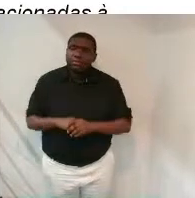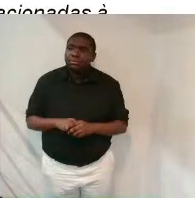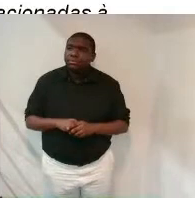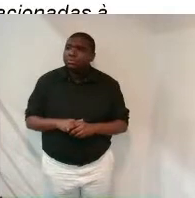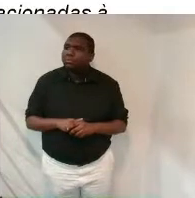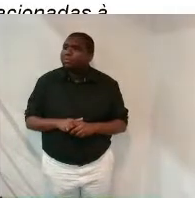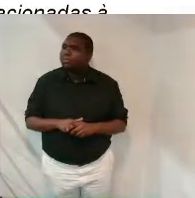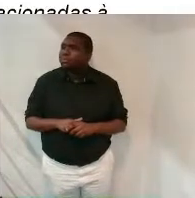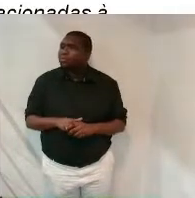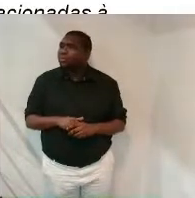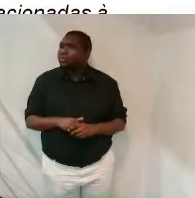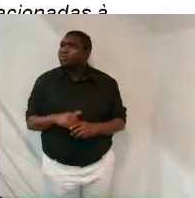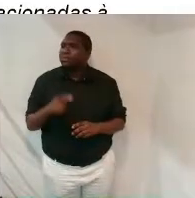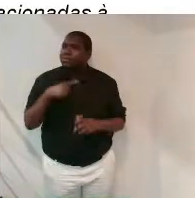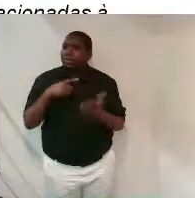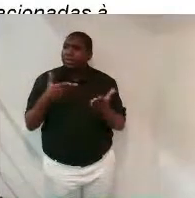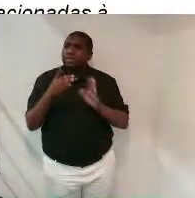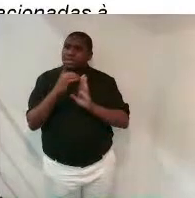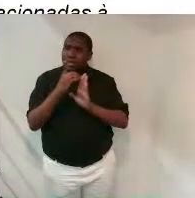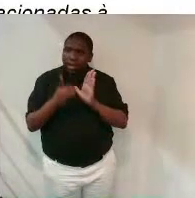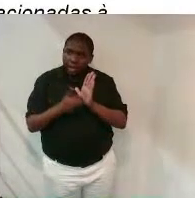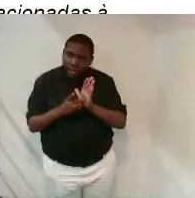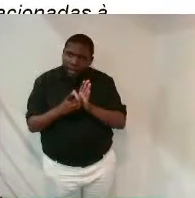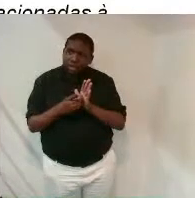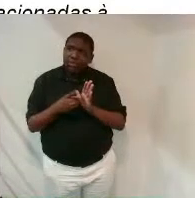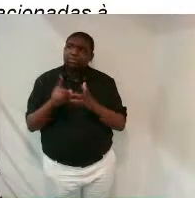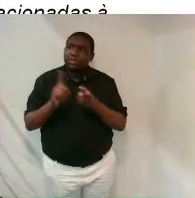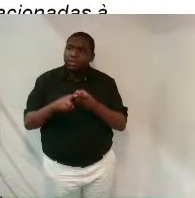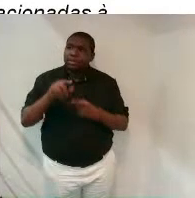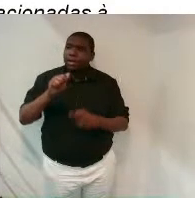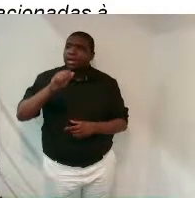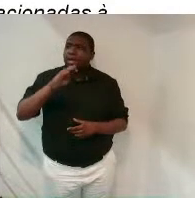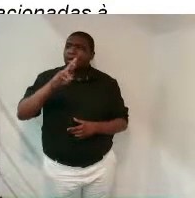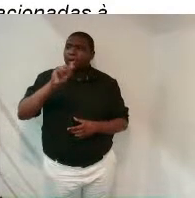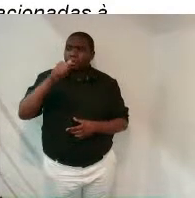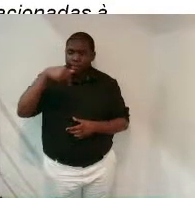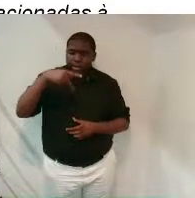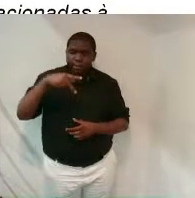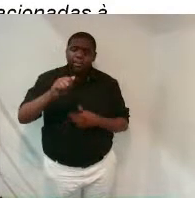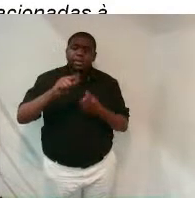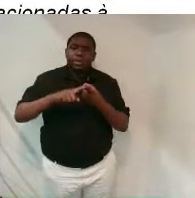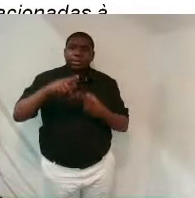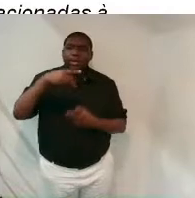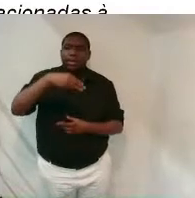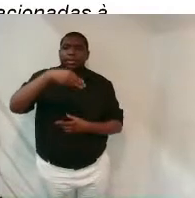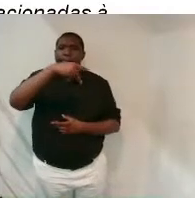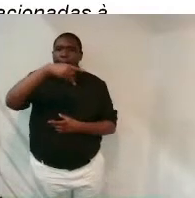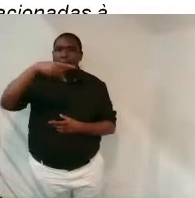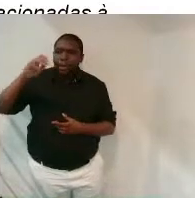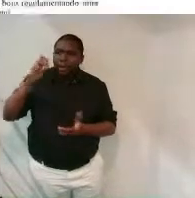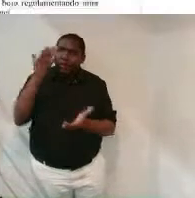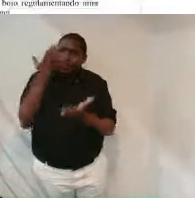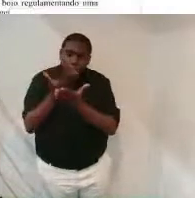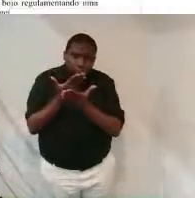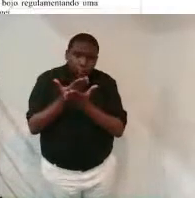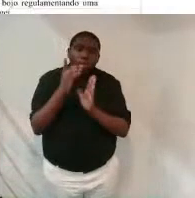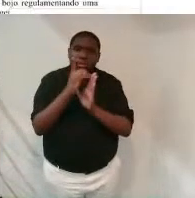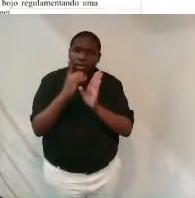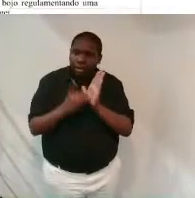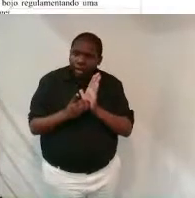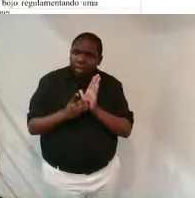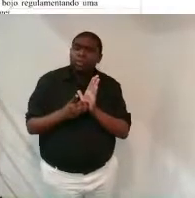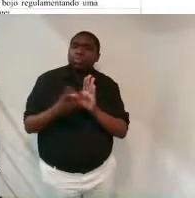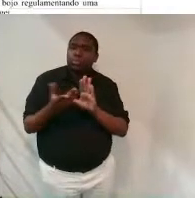esse decreto, a Abrampa e o Conselho Nacional do Ministério Público se debruçaram, estudaram o decreto e emitiram uma